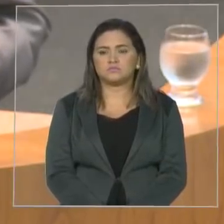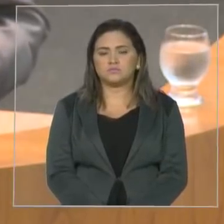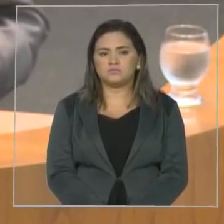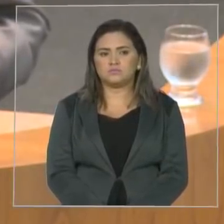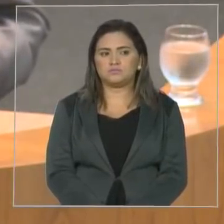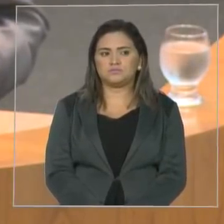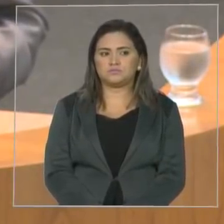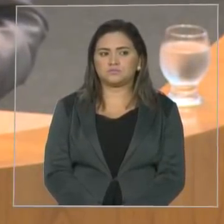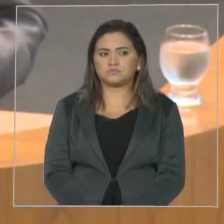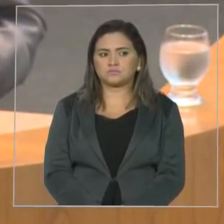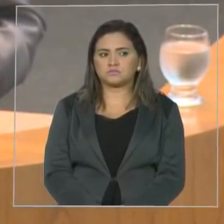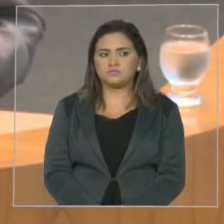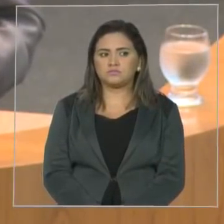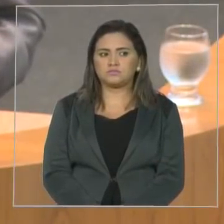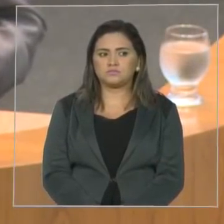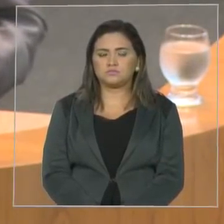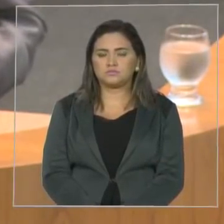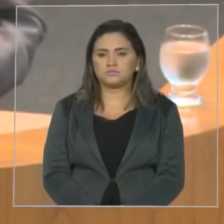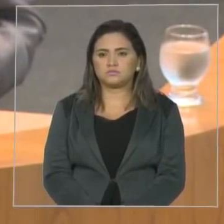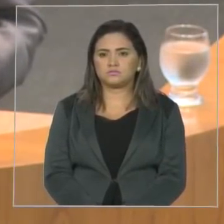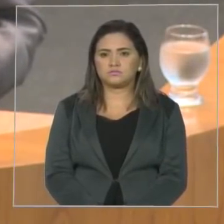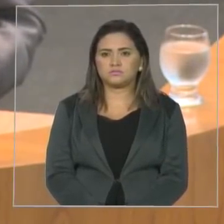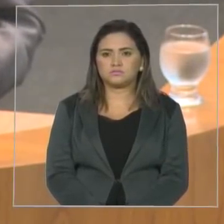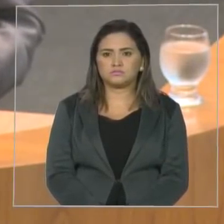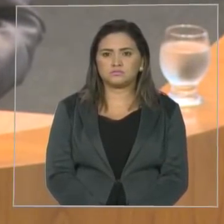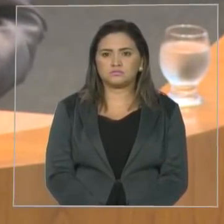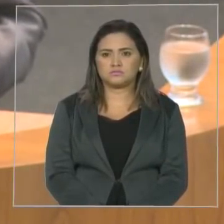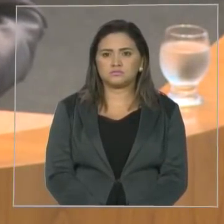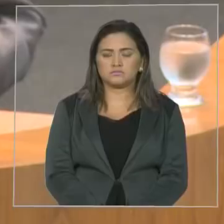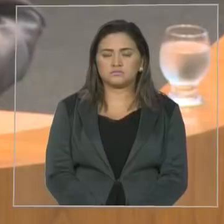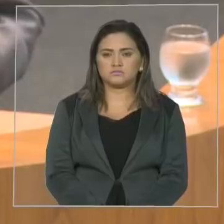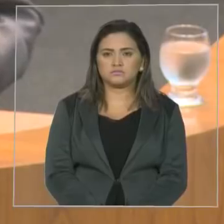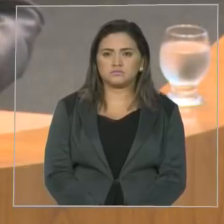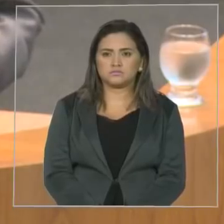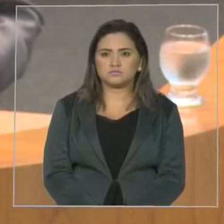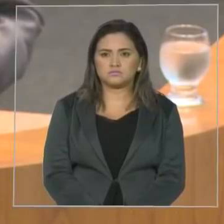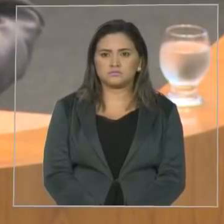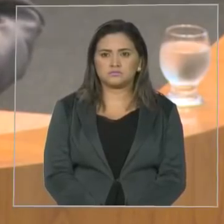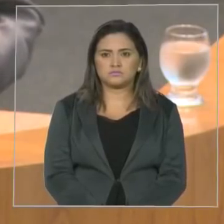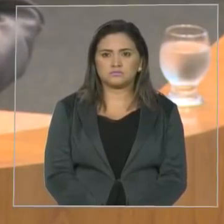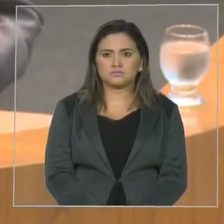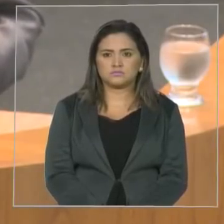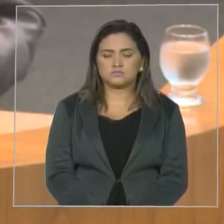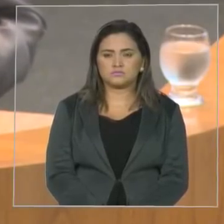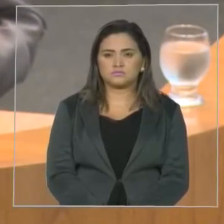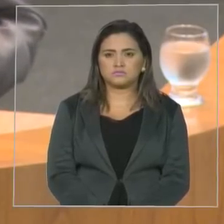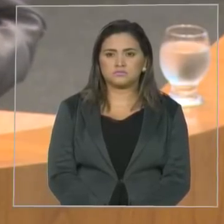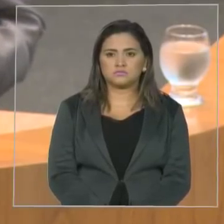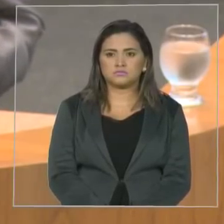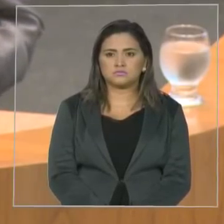A meu ver, as Forças Armadas não são preparadas para este tipo de missão,